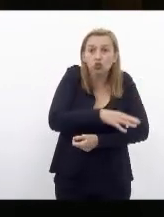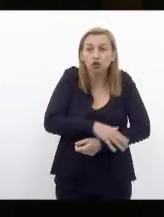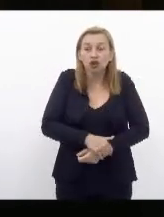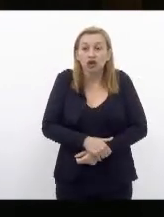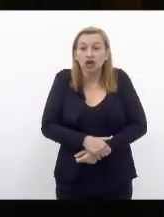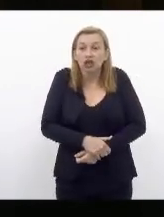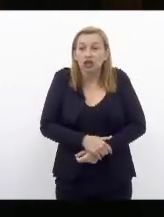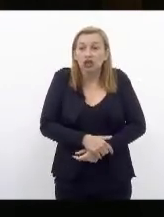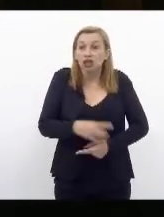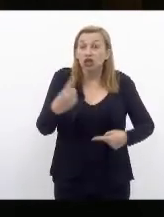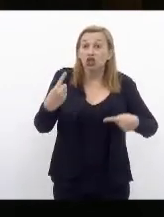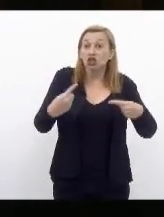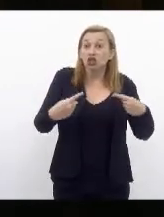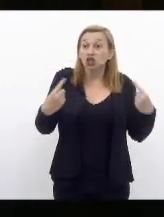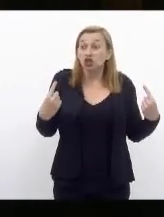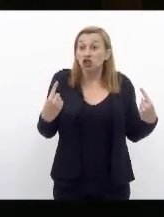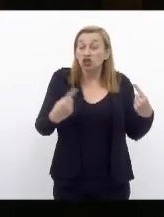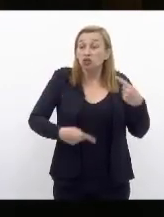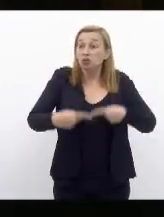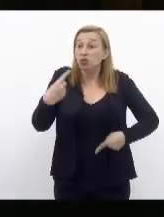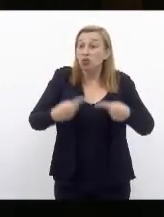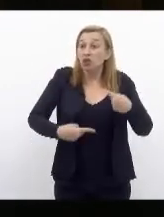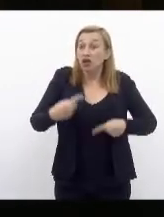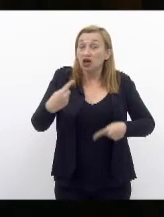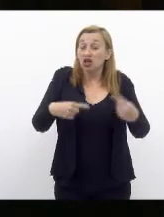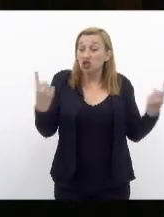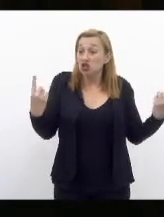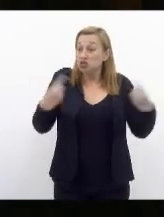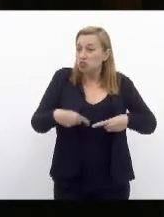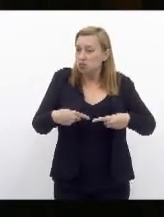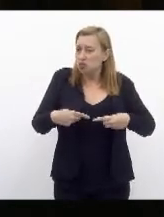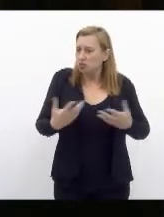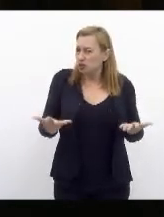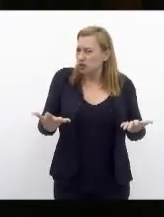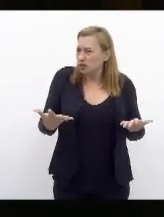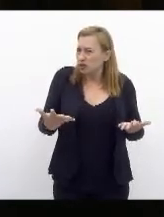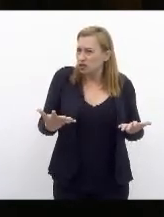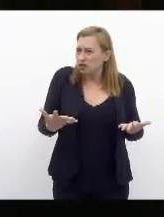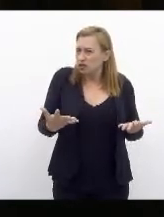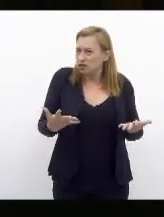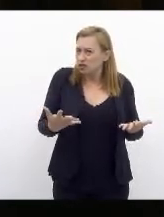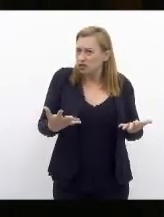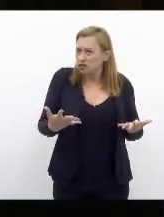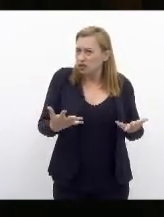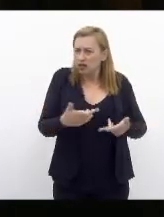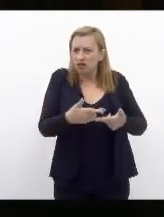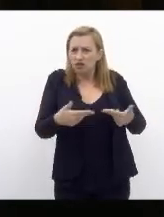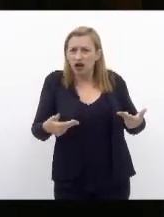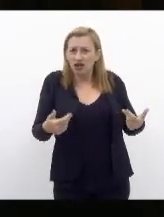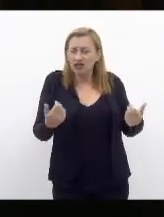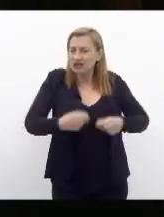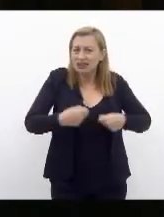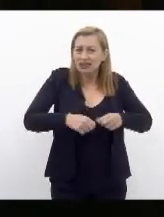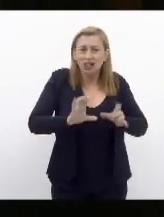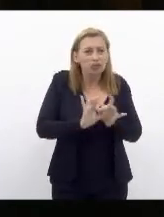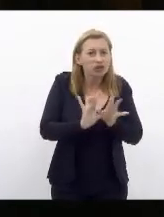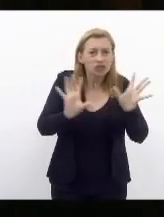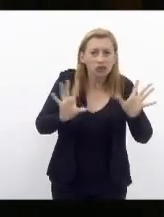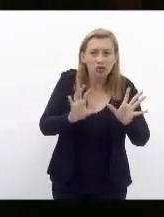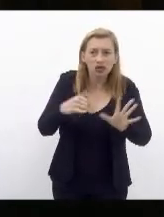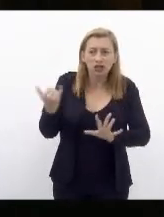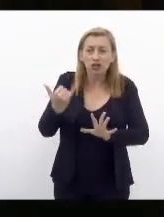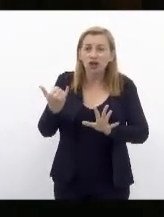as disputas políticas, os embates que são salutares e necessários à democracia,